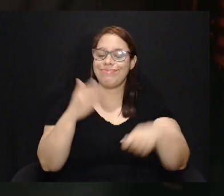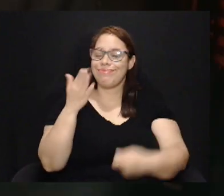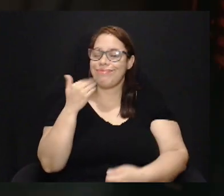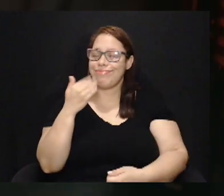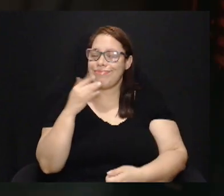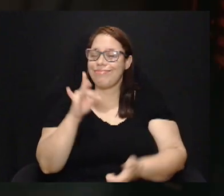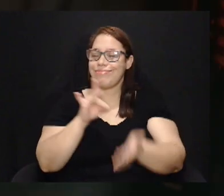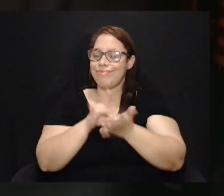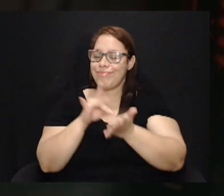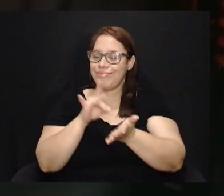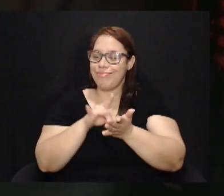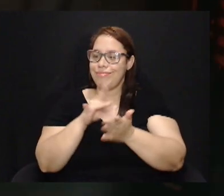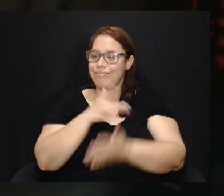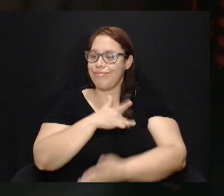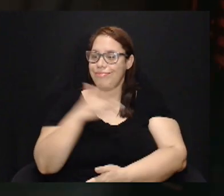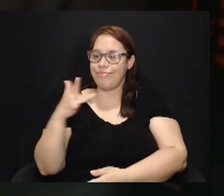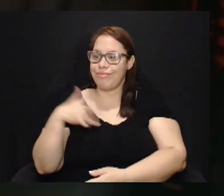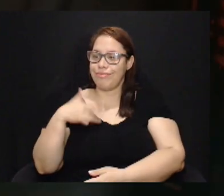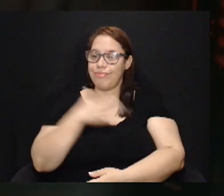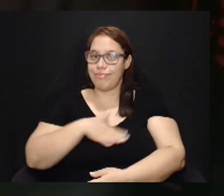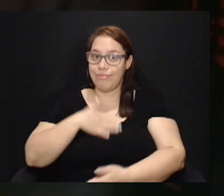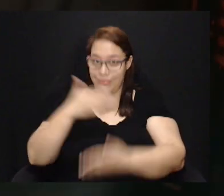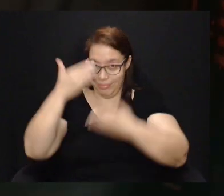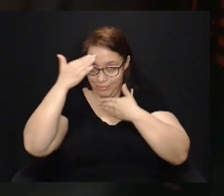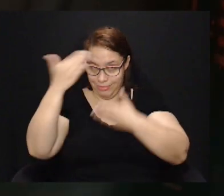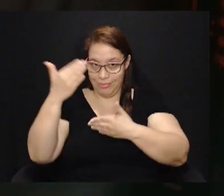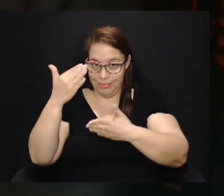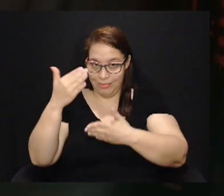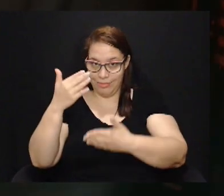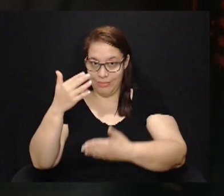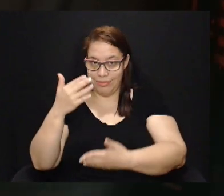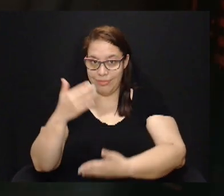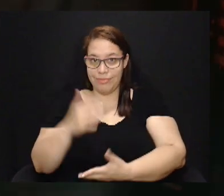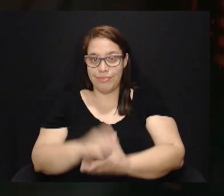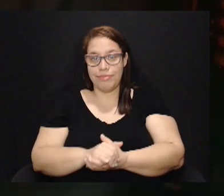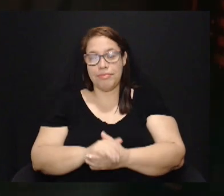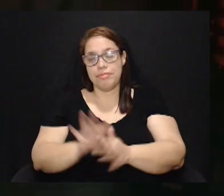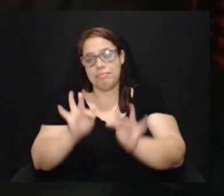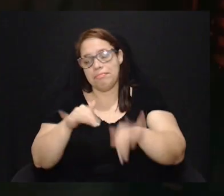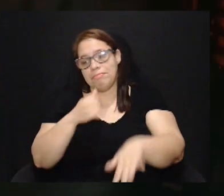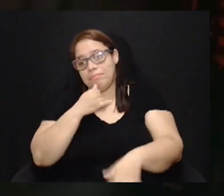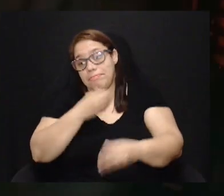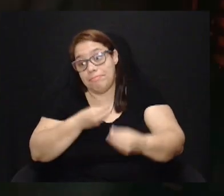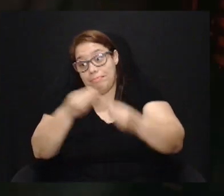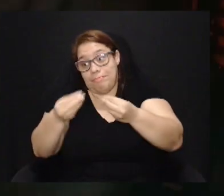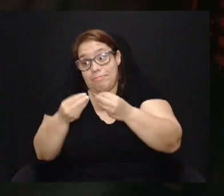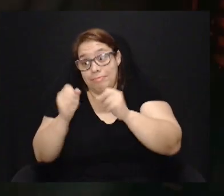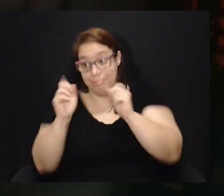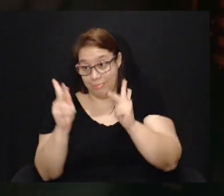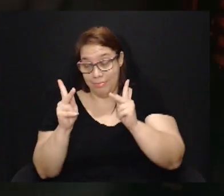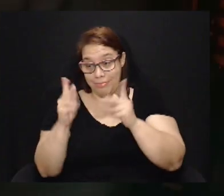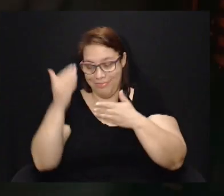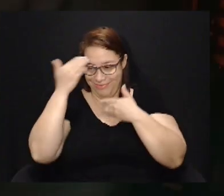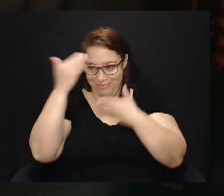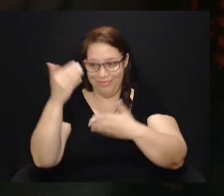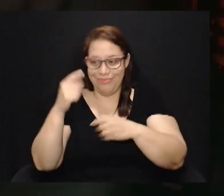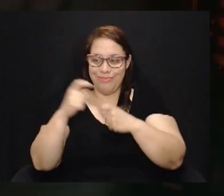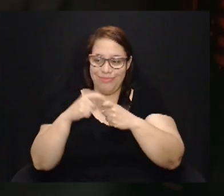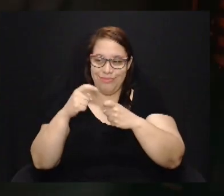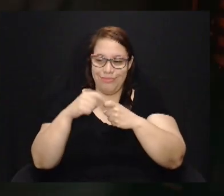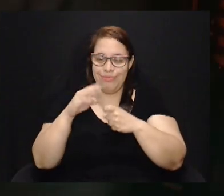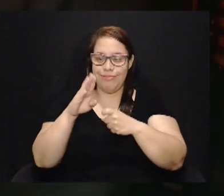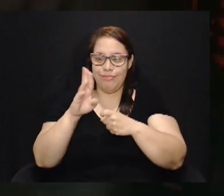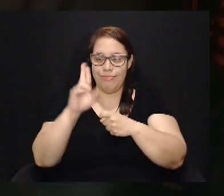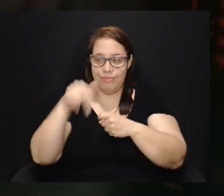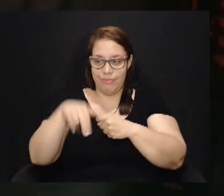forma saudável. Gostaria de agradecer, tô triste por terminar, mas eu preciso entregar, então tá bom. Agradecer, doutora Bruna, muito obrigada pela